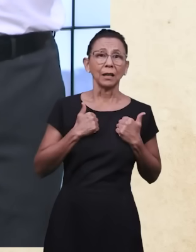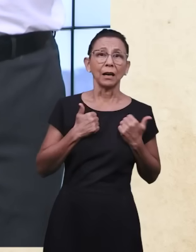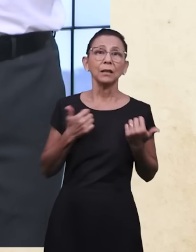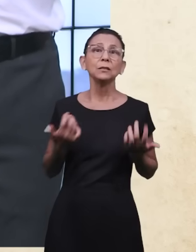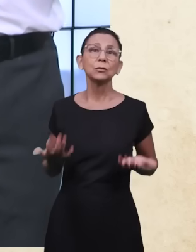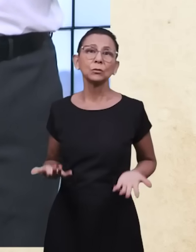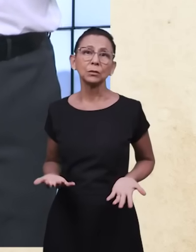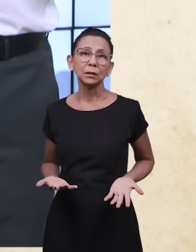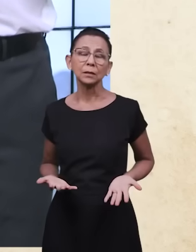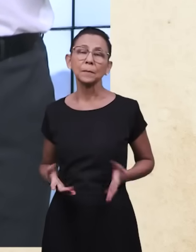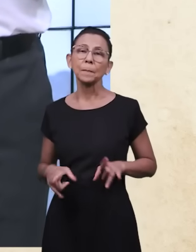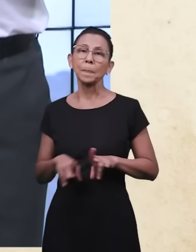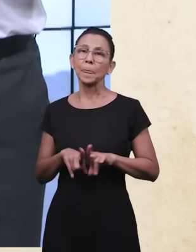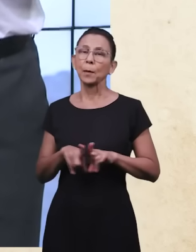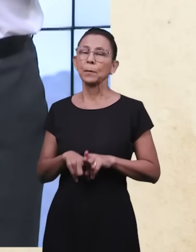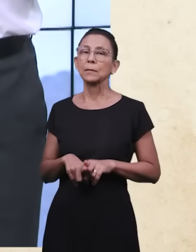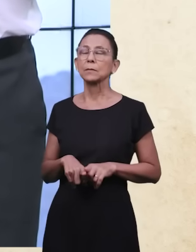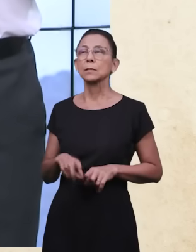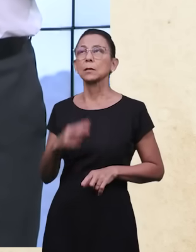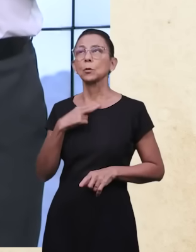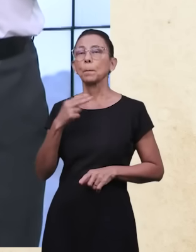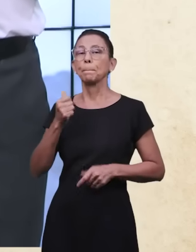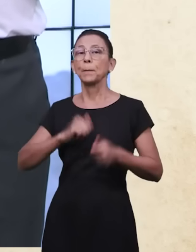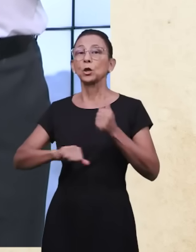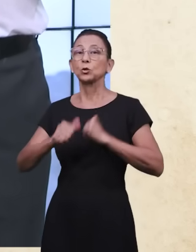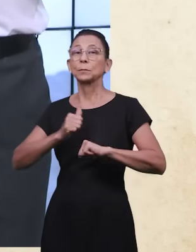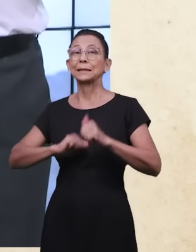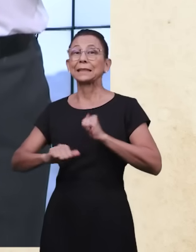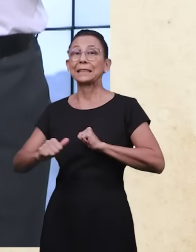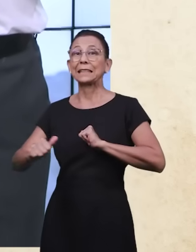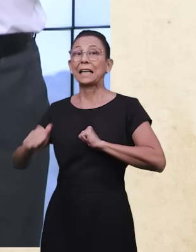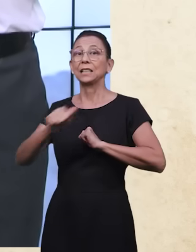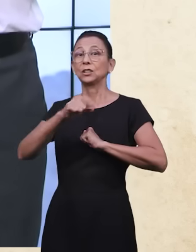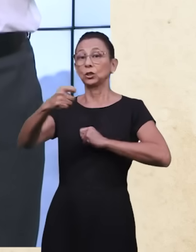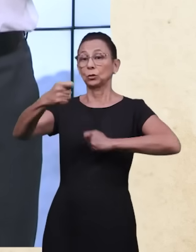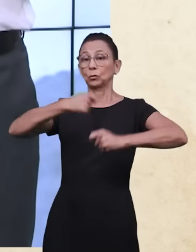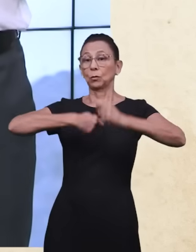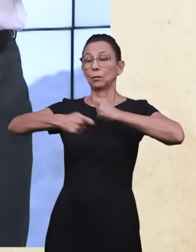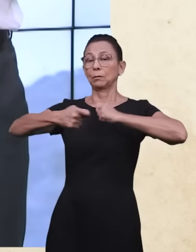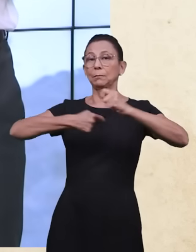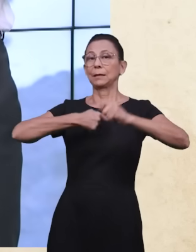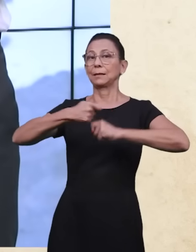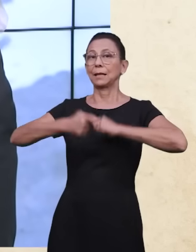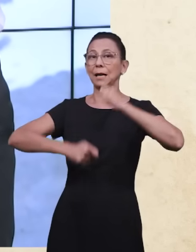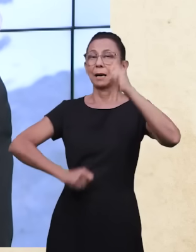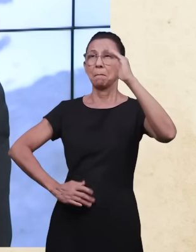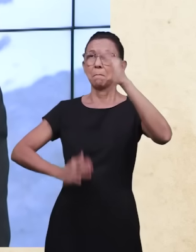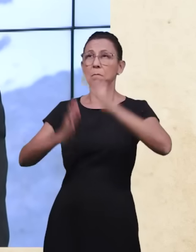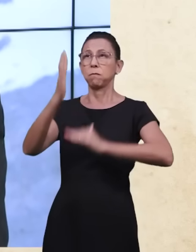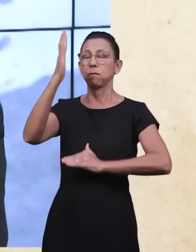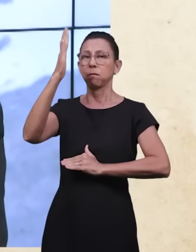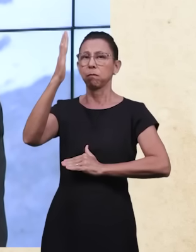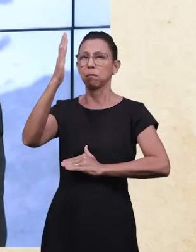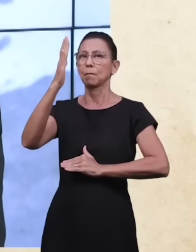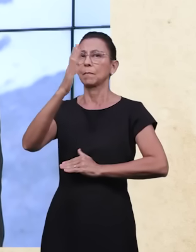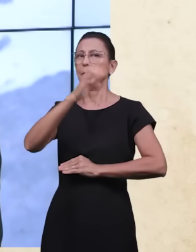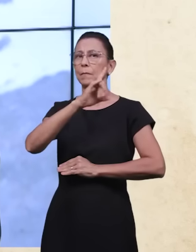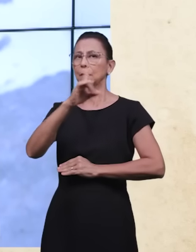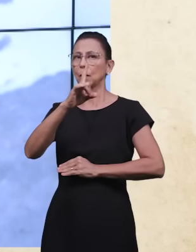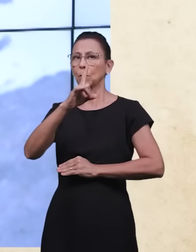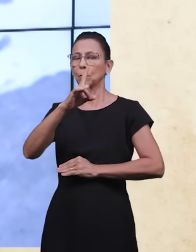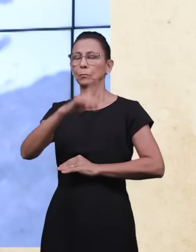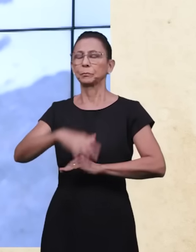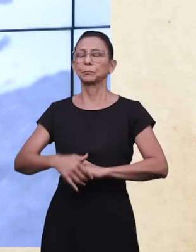extremo, quando a ansiedade te domina e ela passa a ser senhor na sua vida.